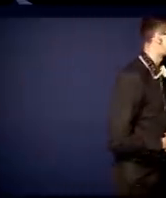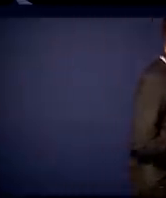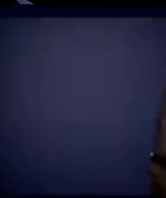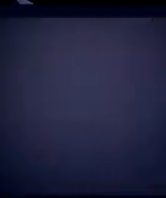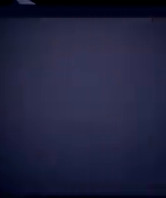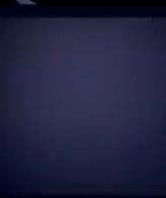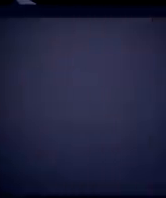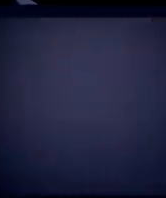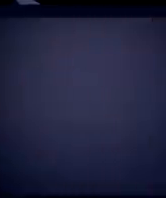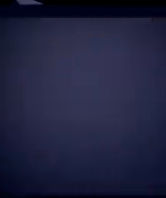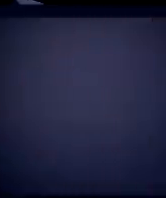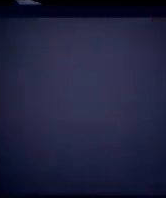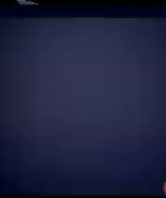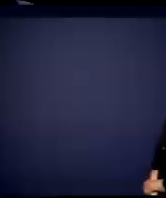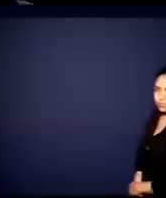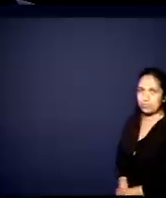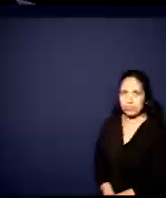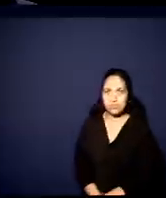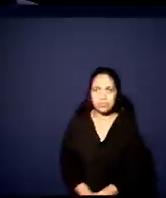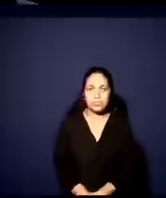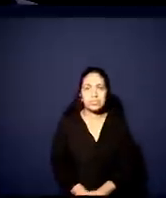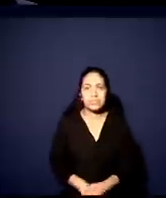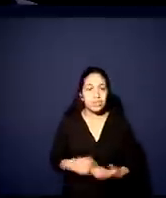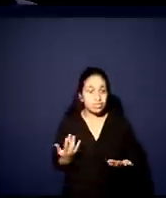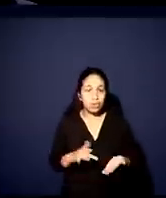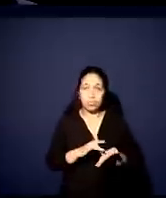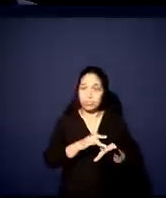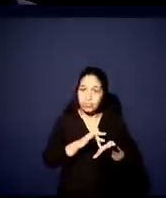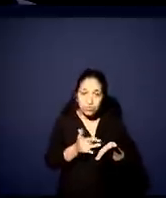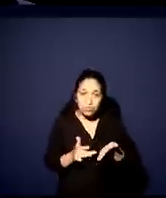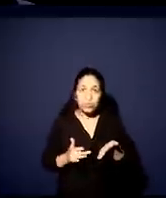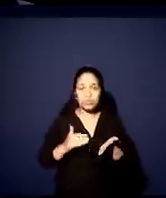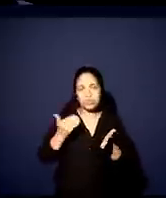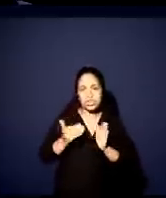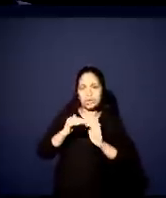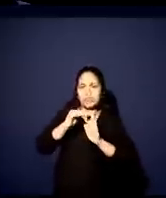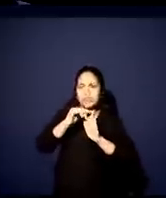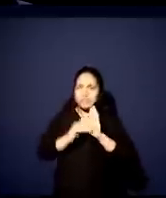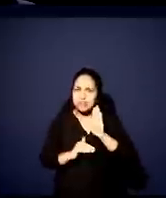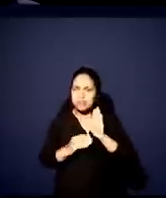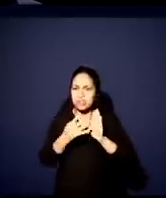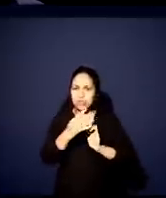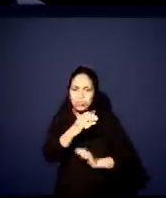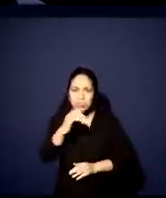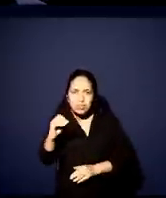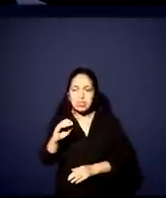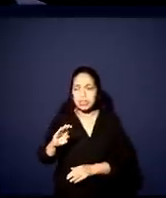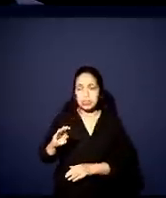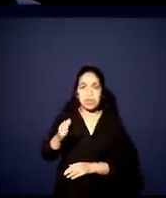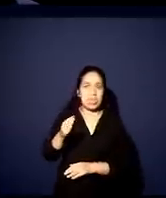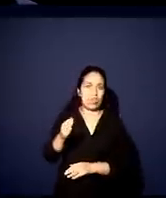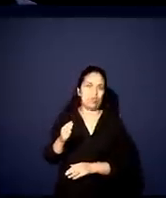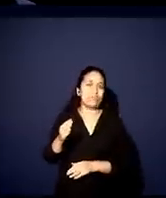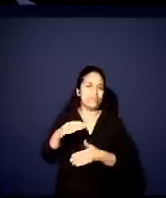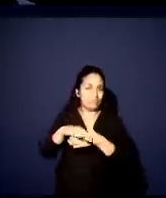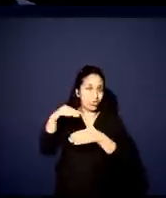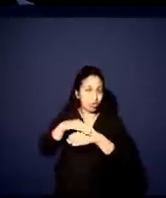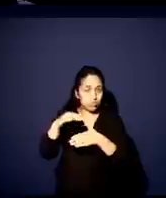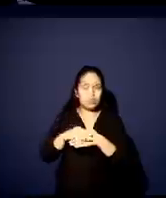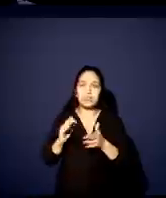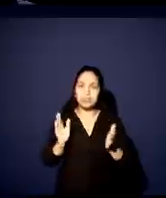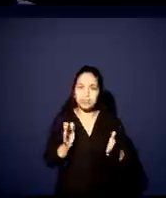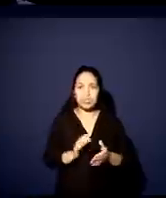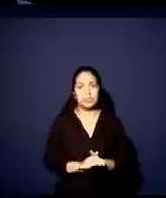conta, o contra-movimento. Já caiu aí uns 400 bilhões de dólares. Então, isso está anulando o QT. Na hora